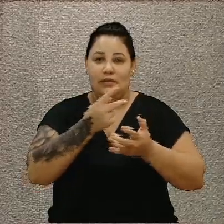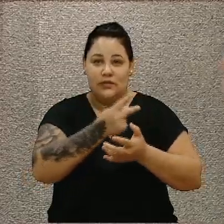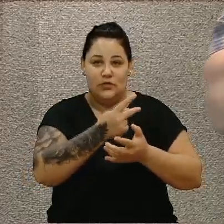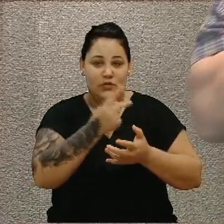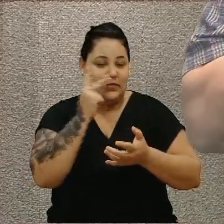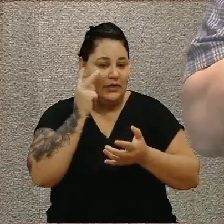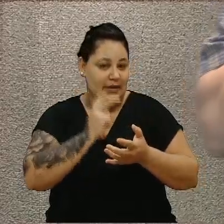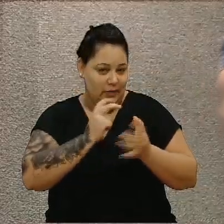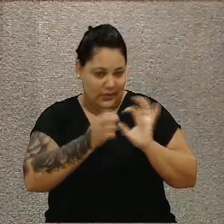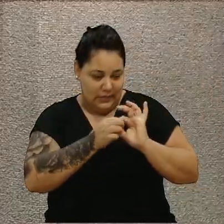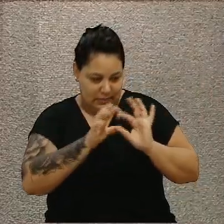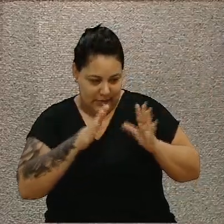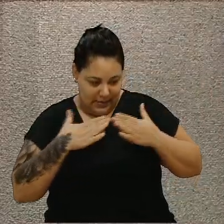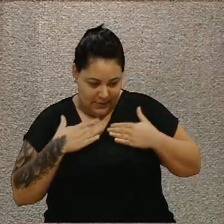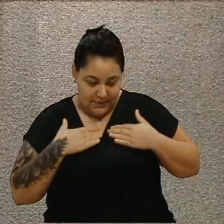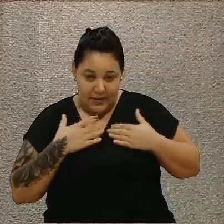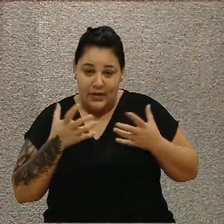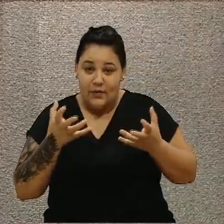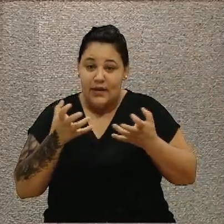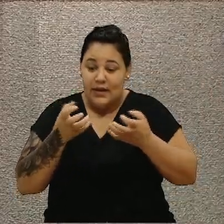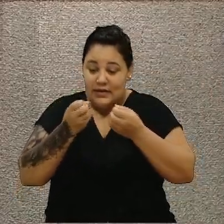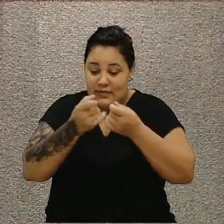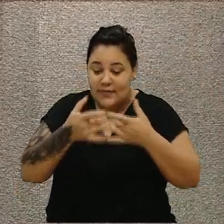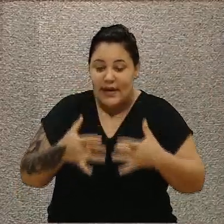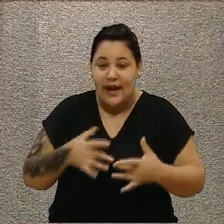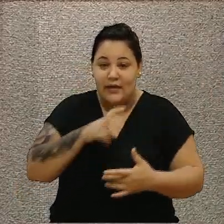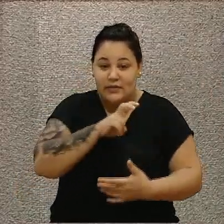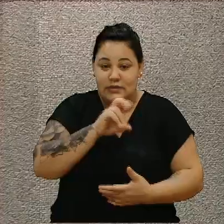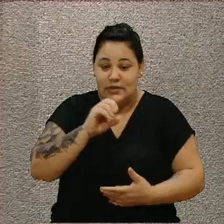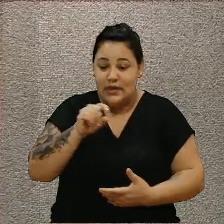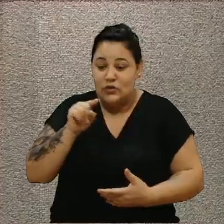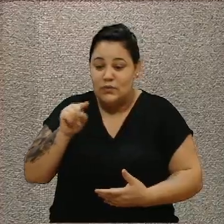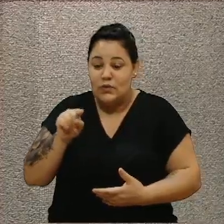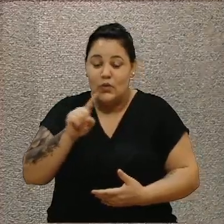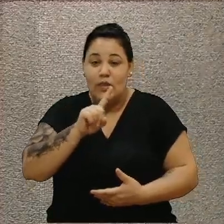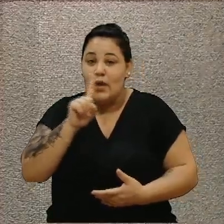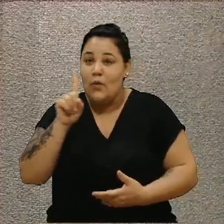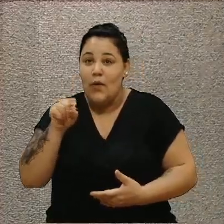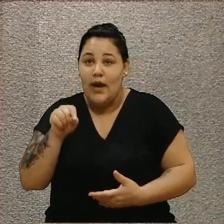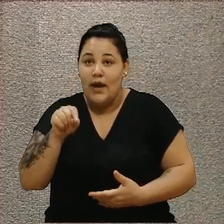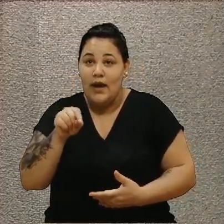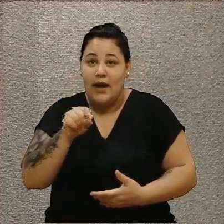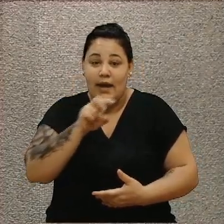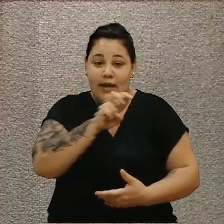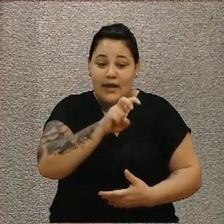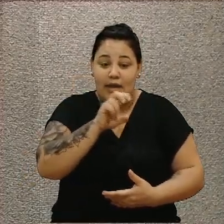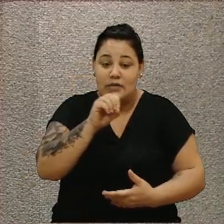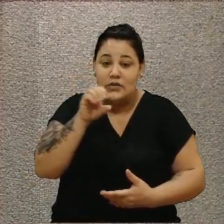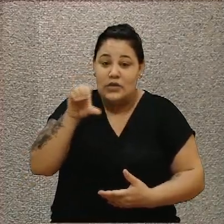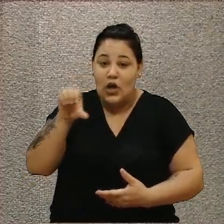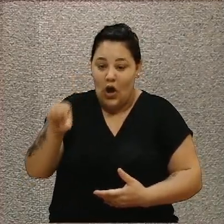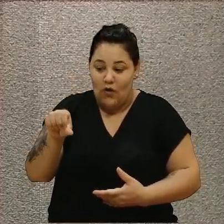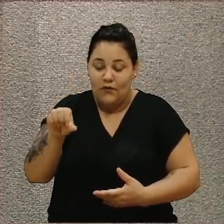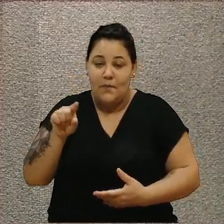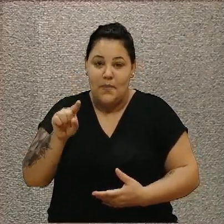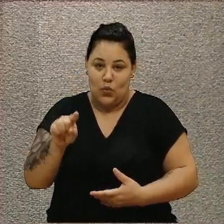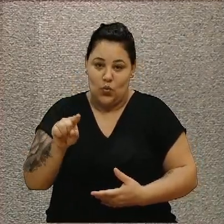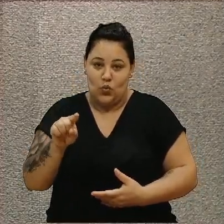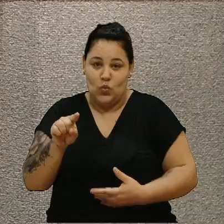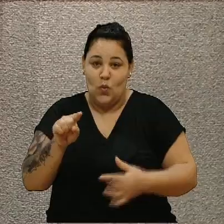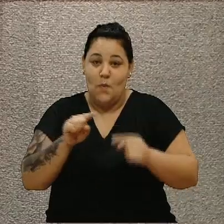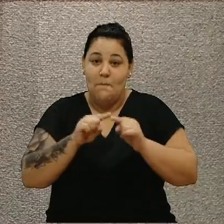permitir, de explicar que o tal dos 500 mil não é 500 mil, é 509, mas, na realidade, por